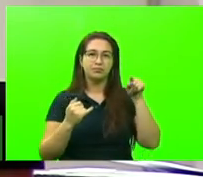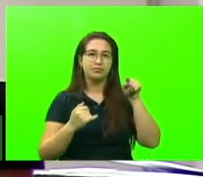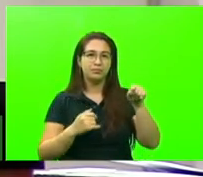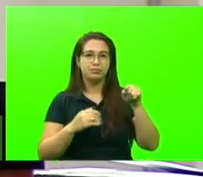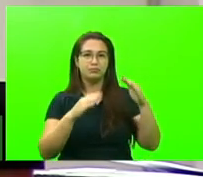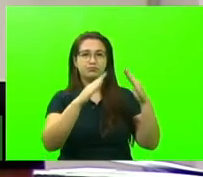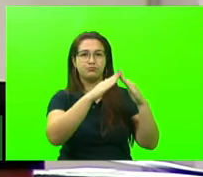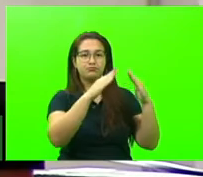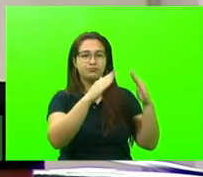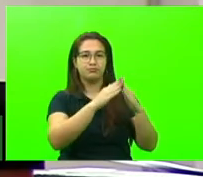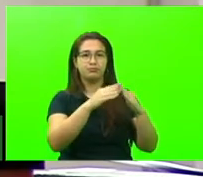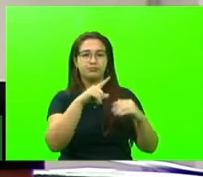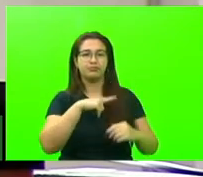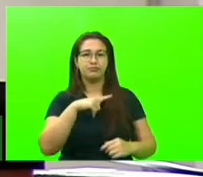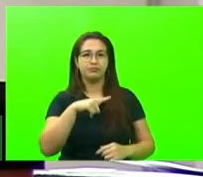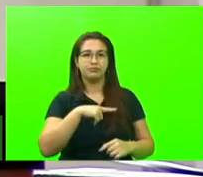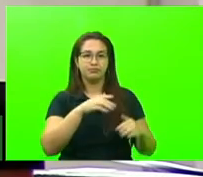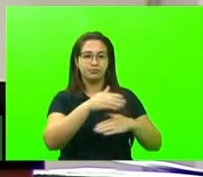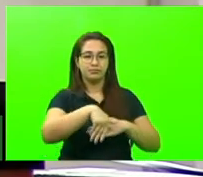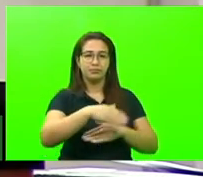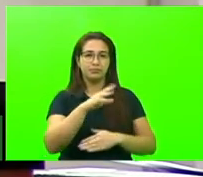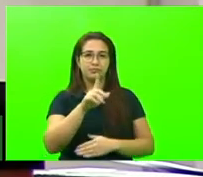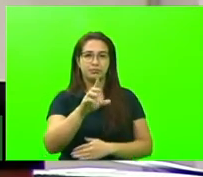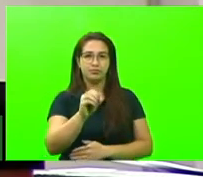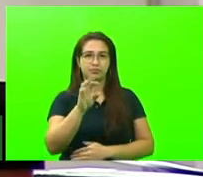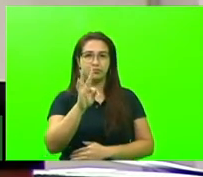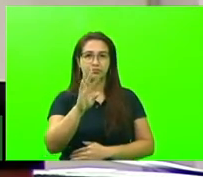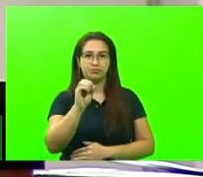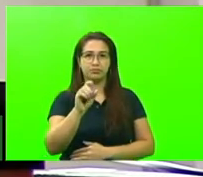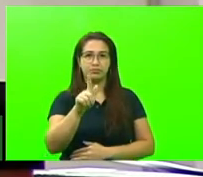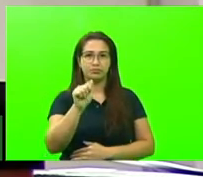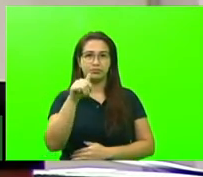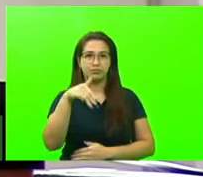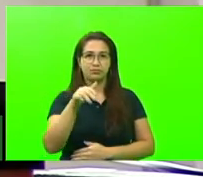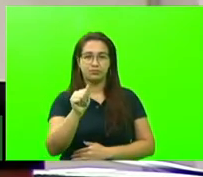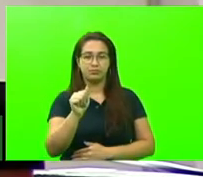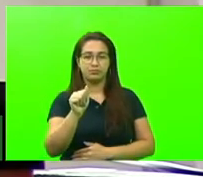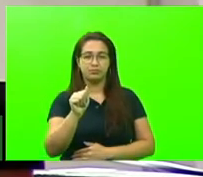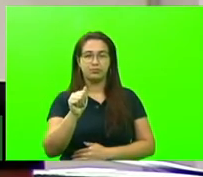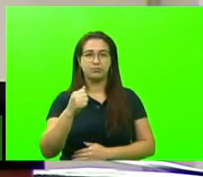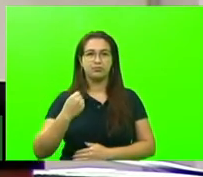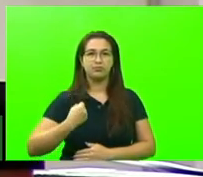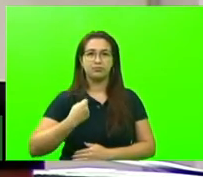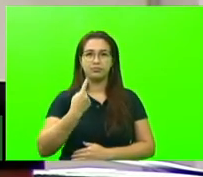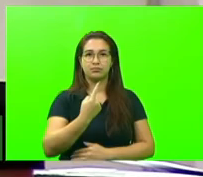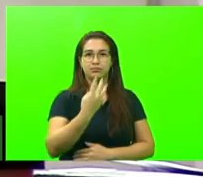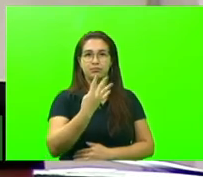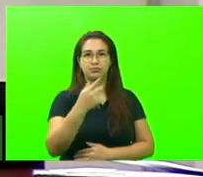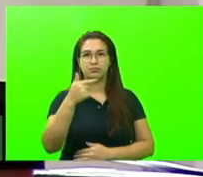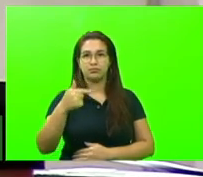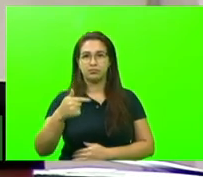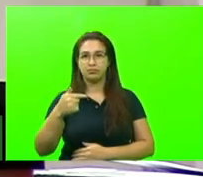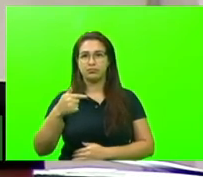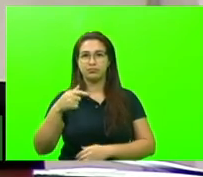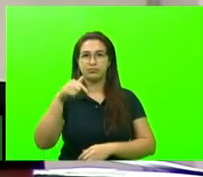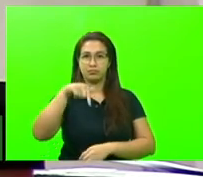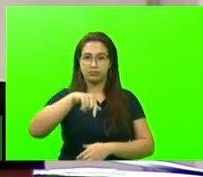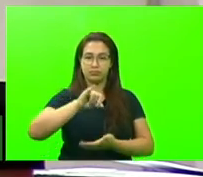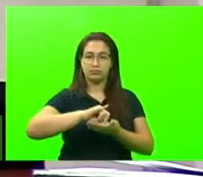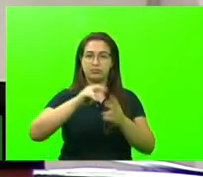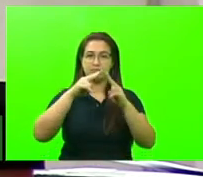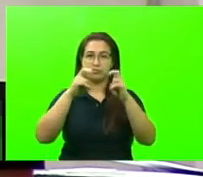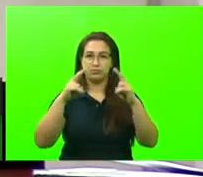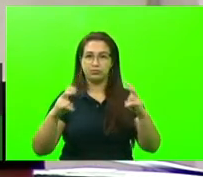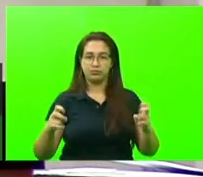na Avenida Otton Gama Dessa, número 147, Florianópolis. Em discussão? Em